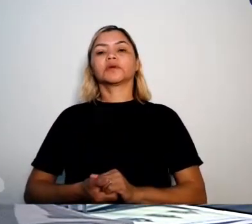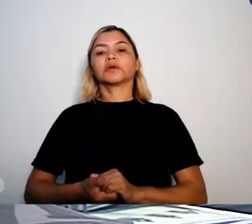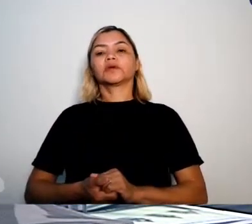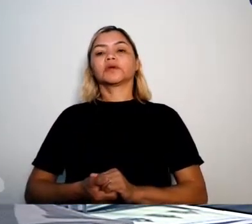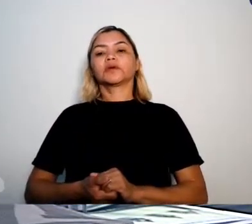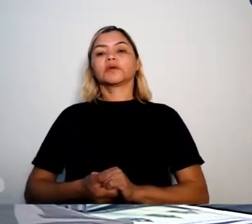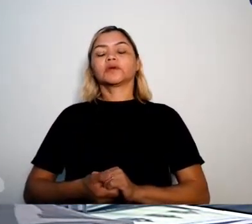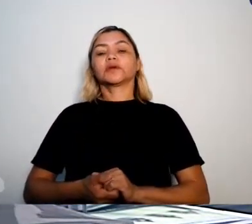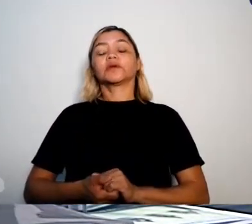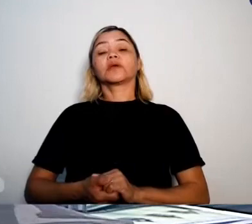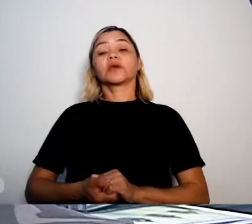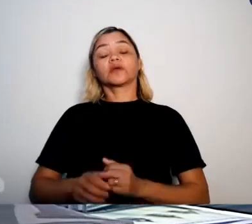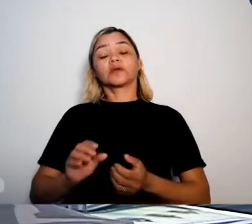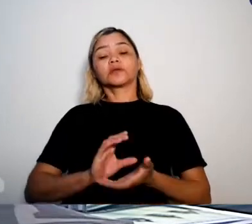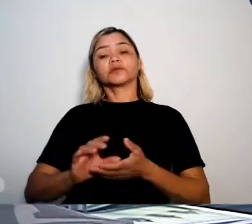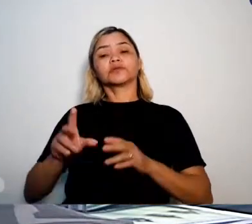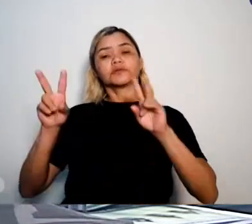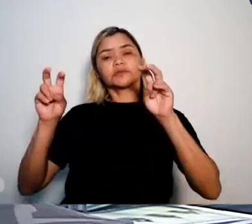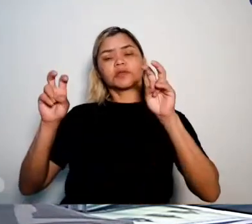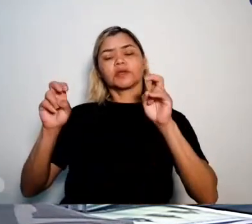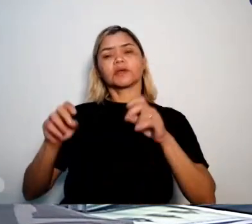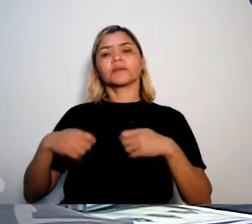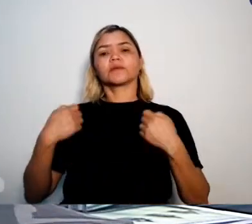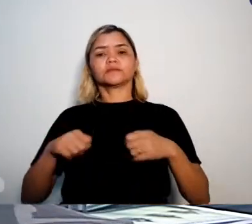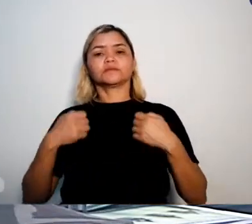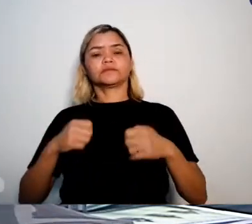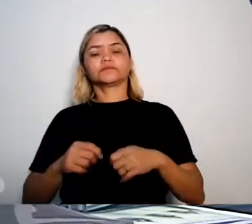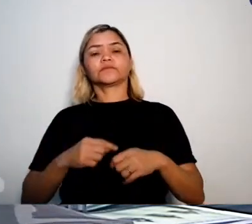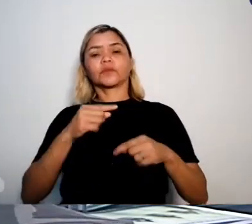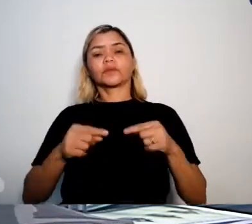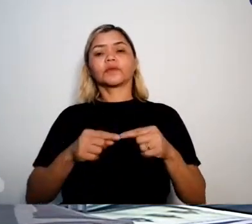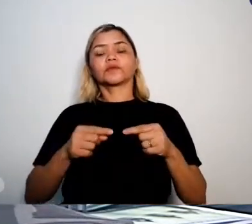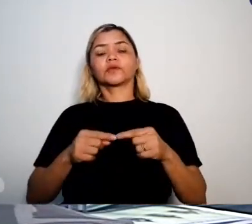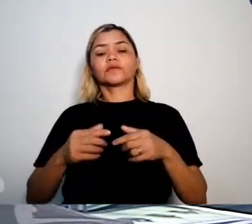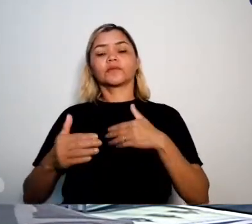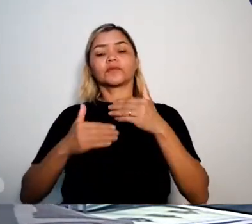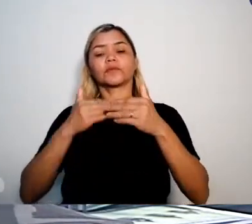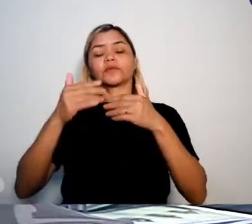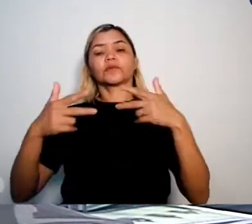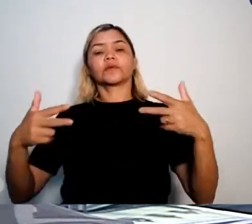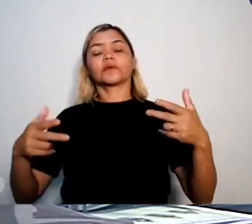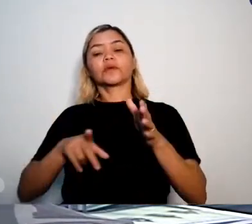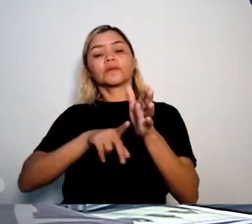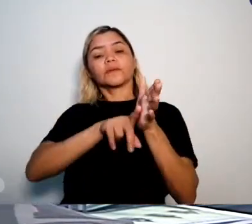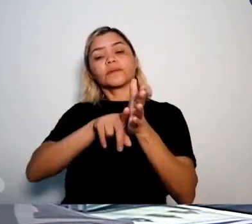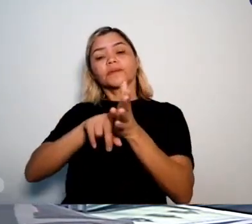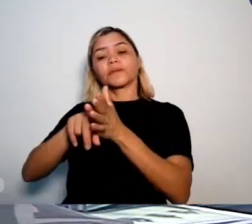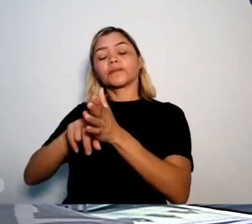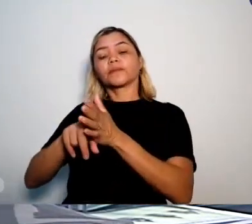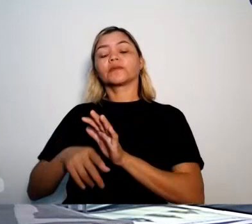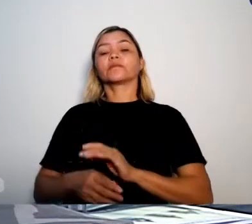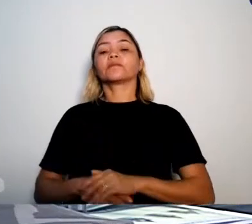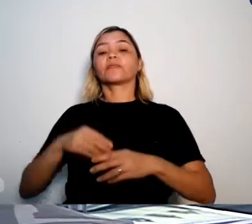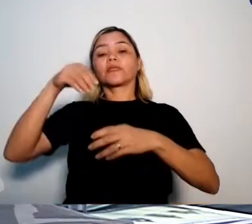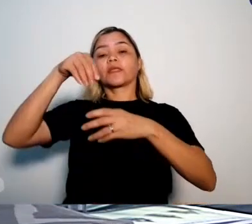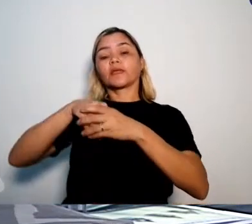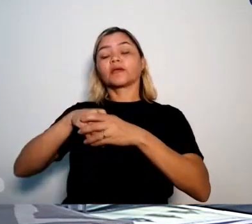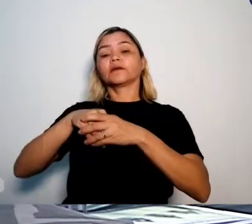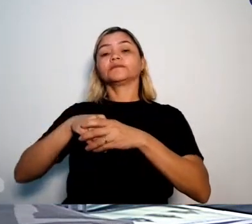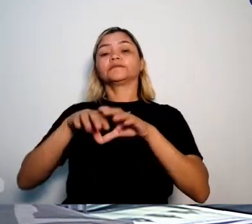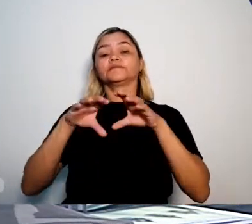de Assuntos Relevantes, com a finalidade de proceder estudos no regimento interno da